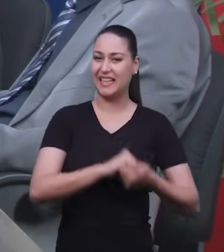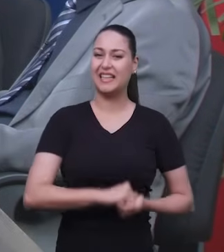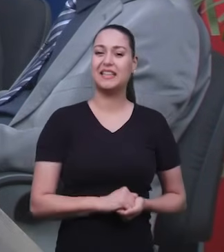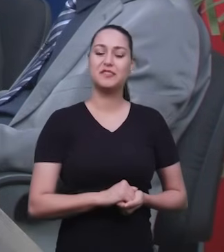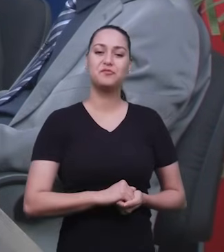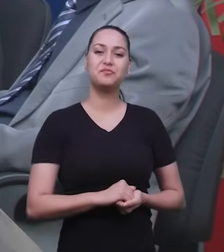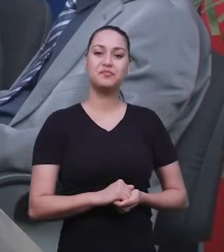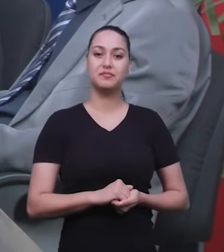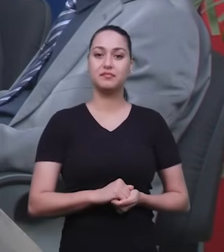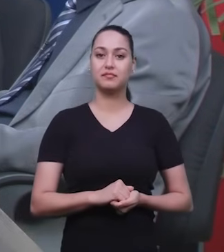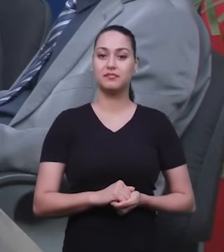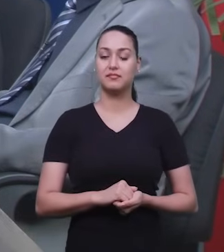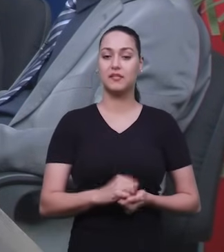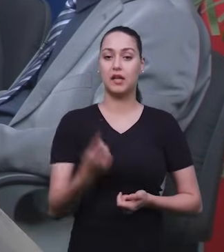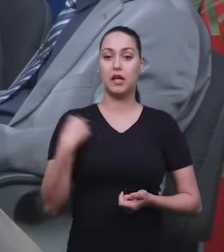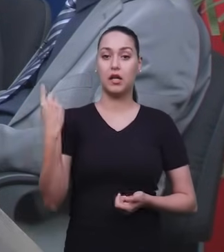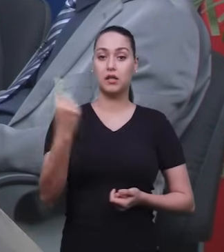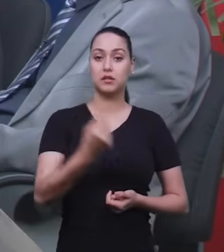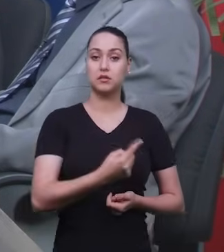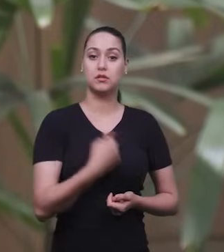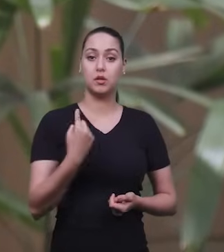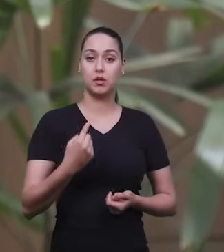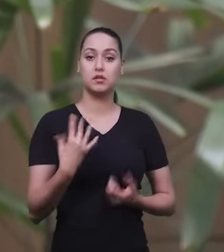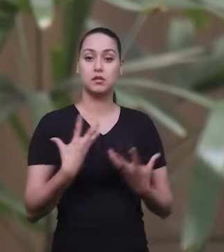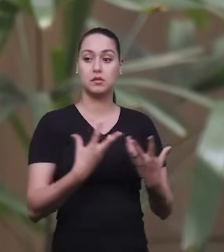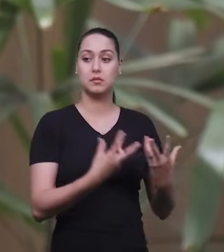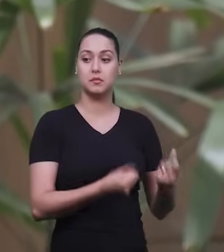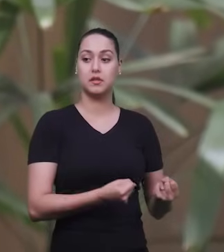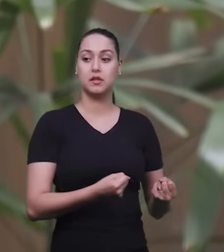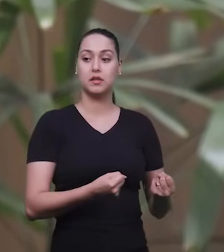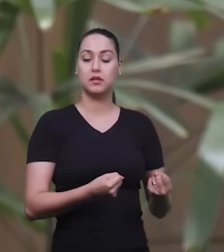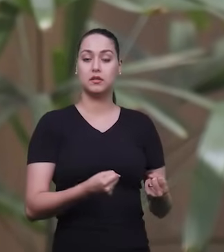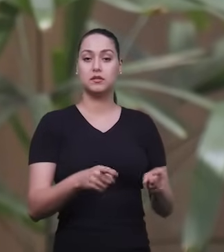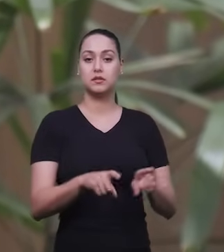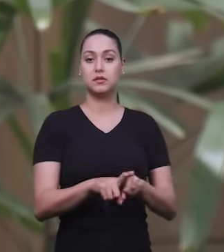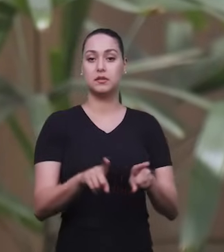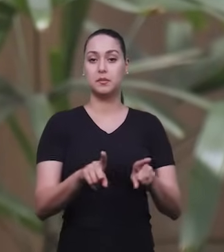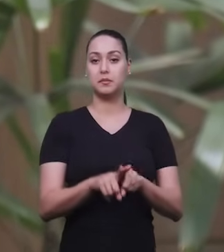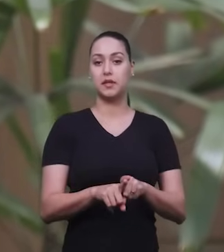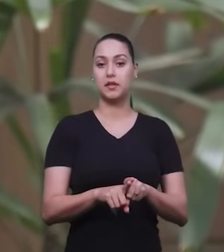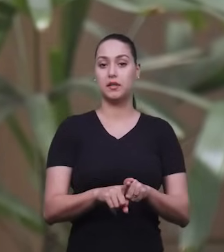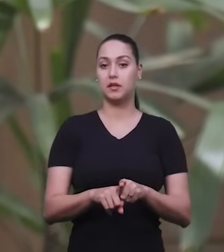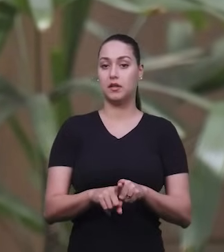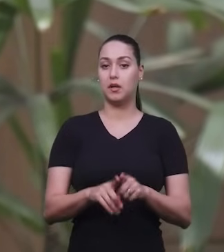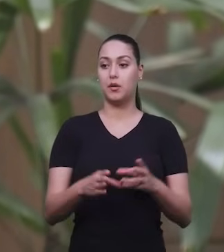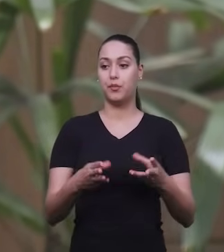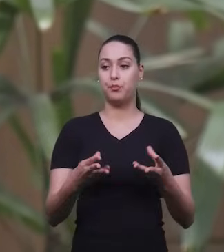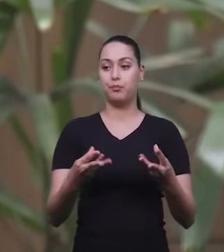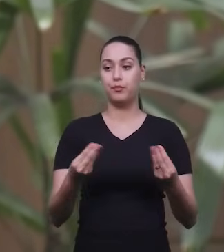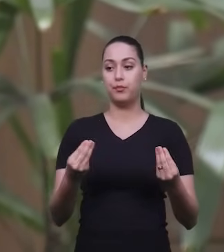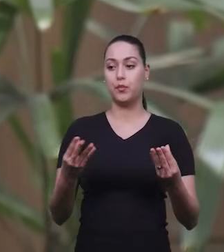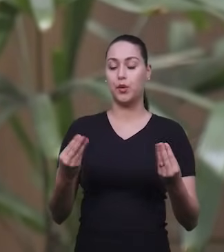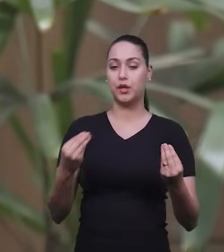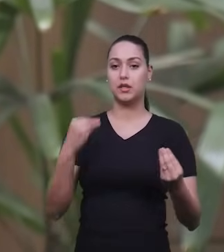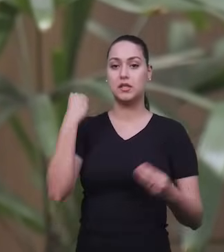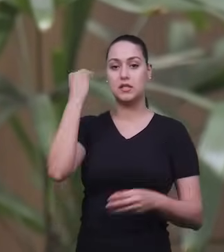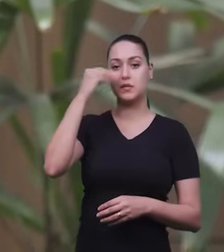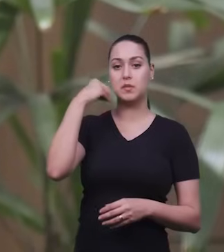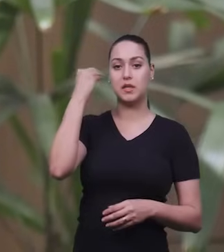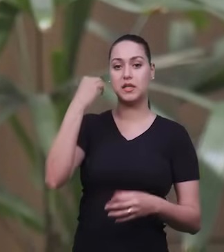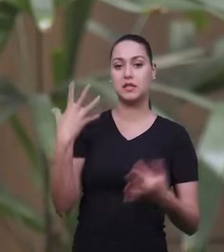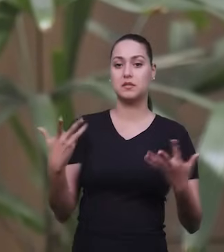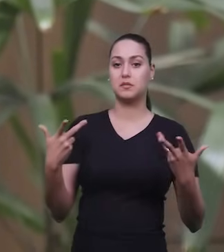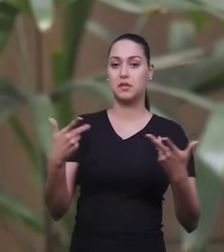Pois é, pastores, nós temos recebido ali também muitas experiências